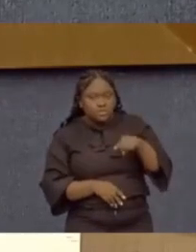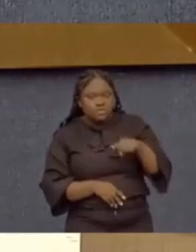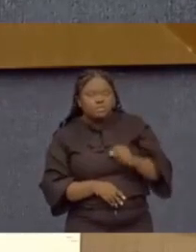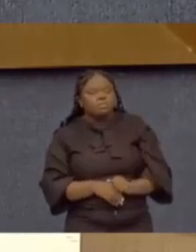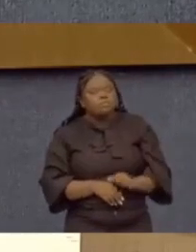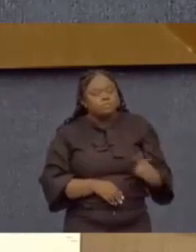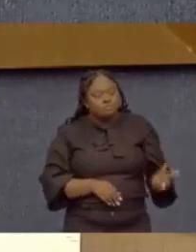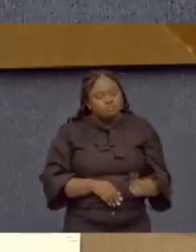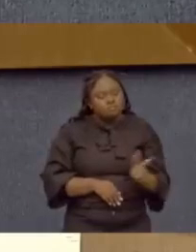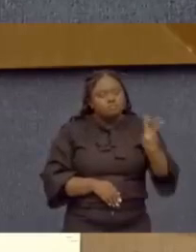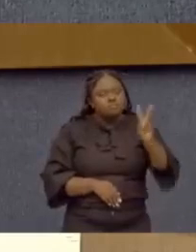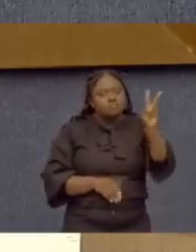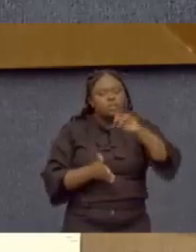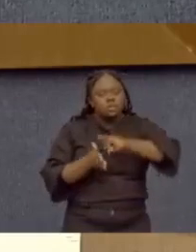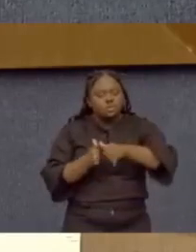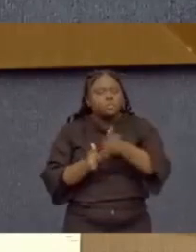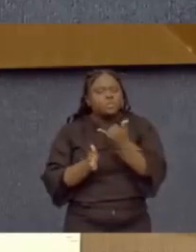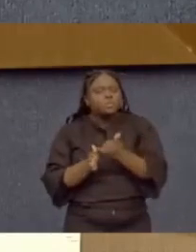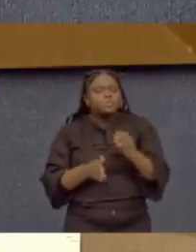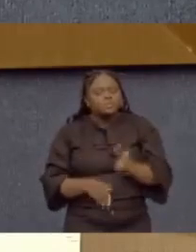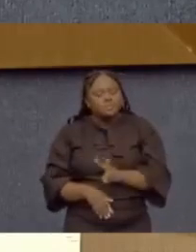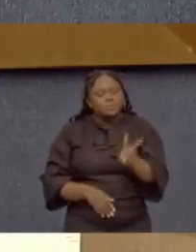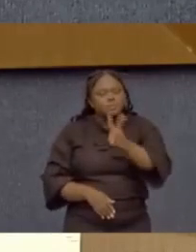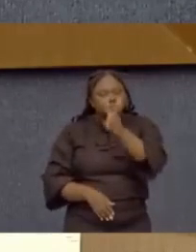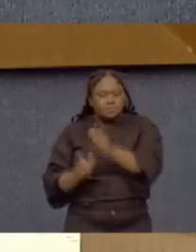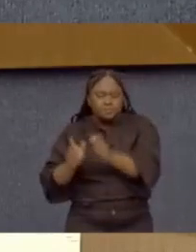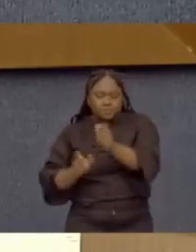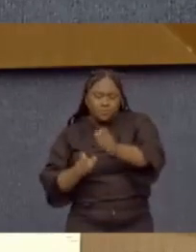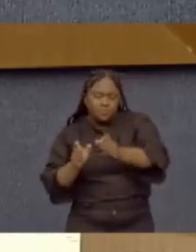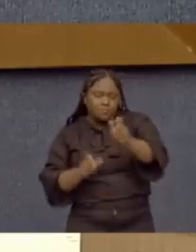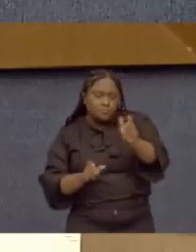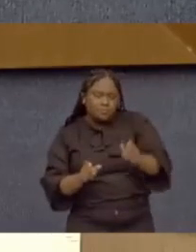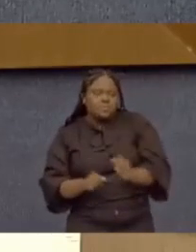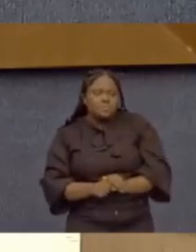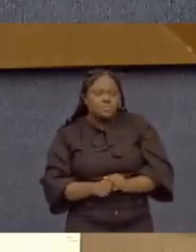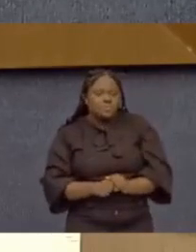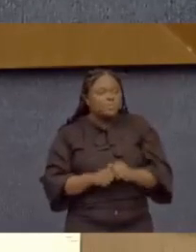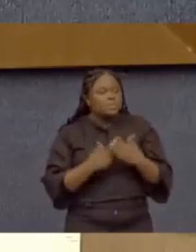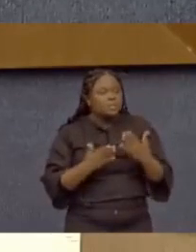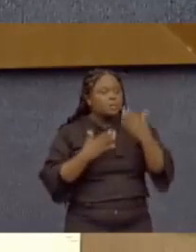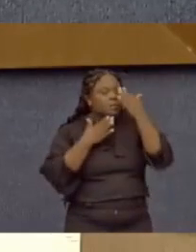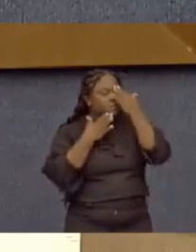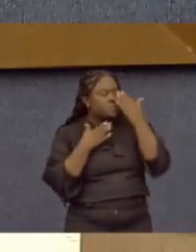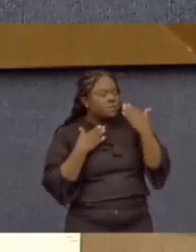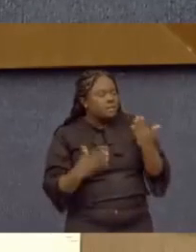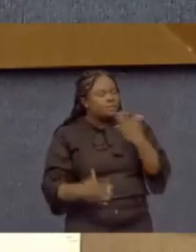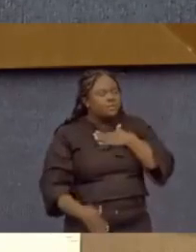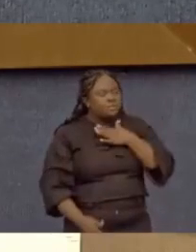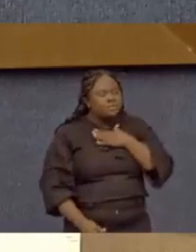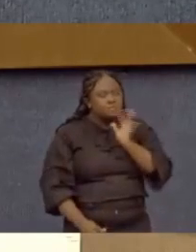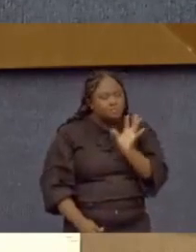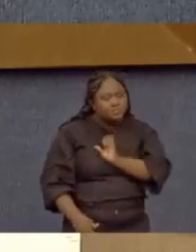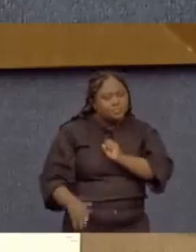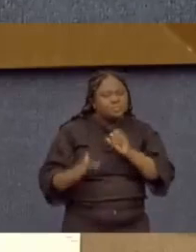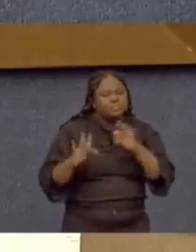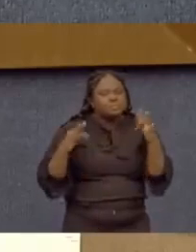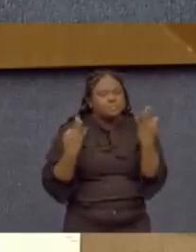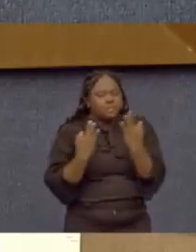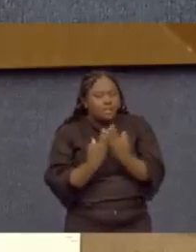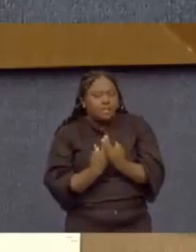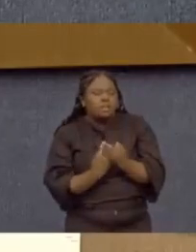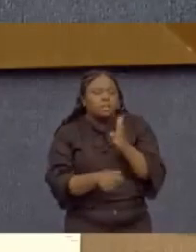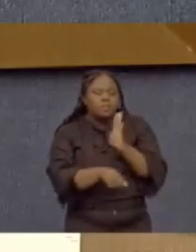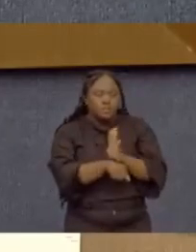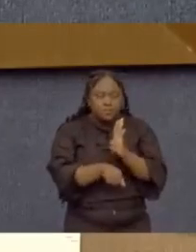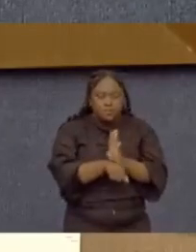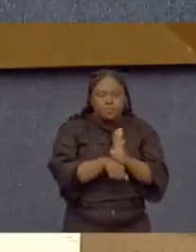geraram, cuidaram e fazem parte da nossa história. Então, obrigado aos meus amados familiares por todo o apoio, por todo o